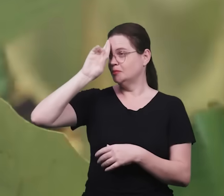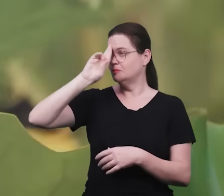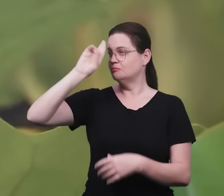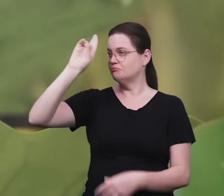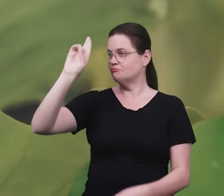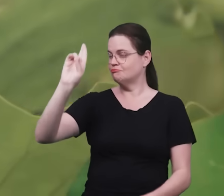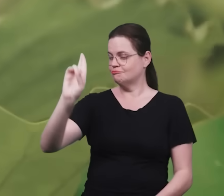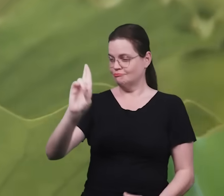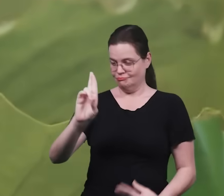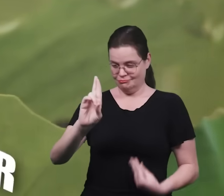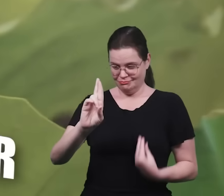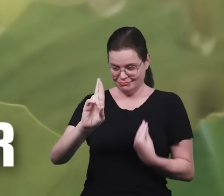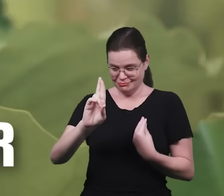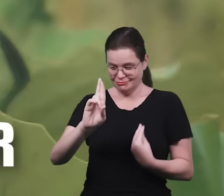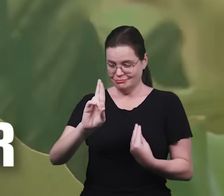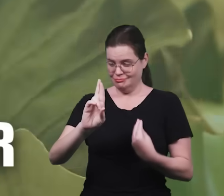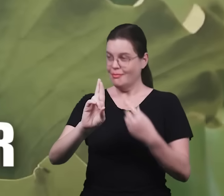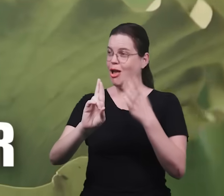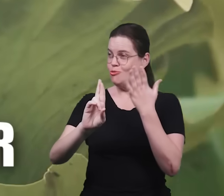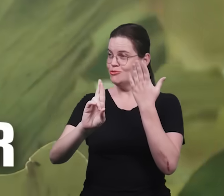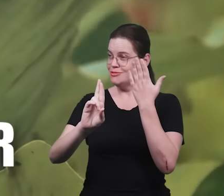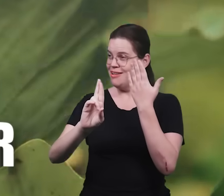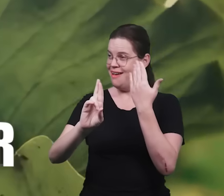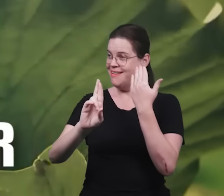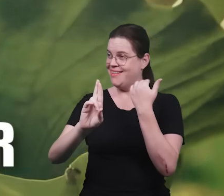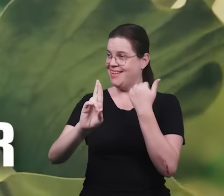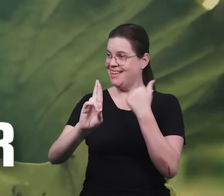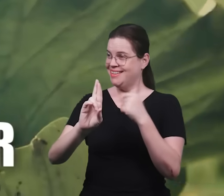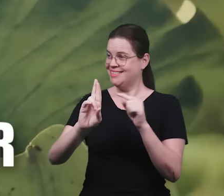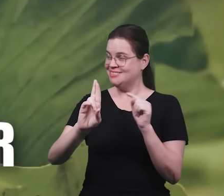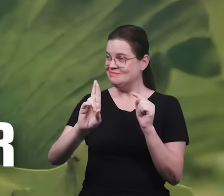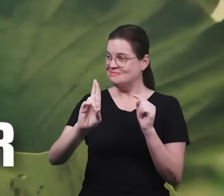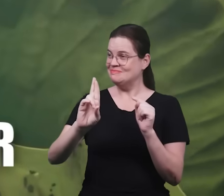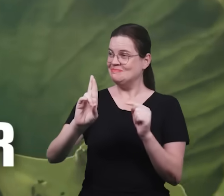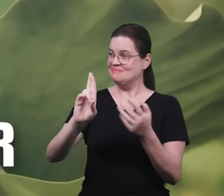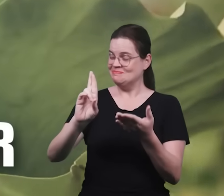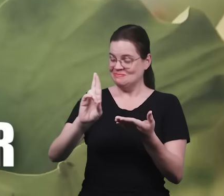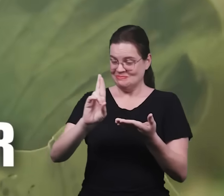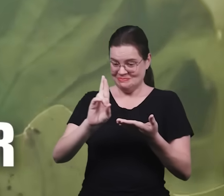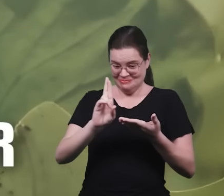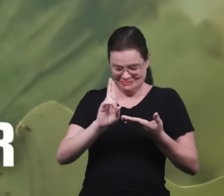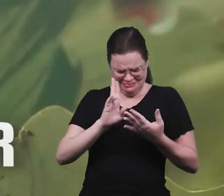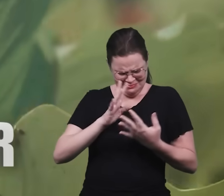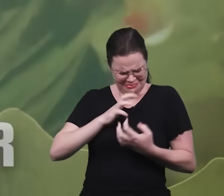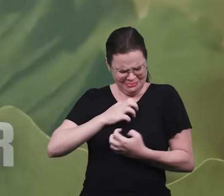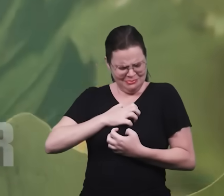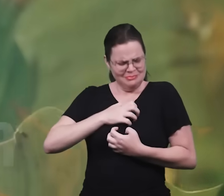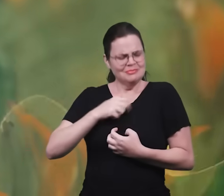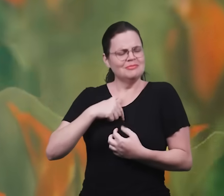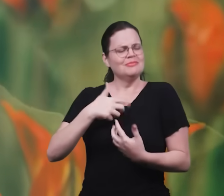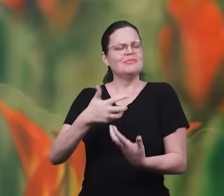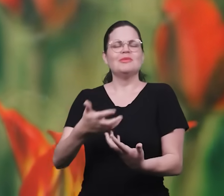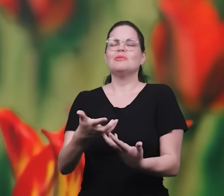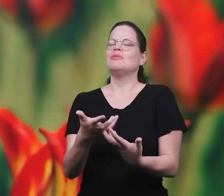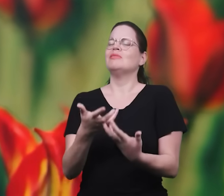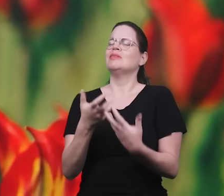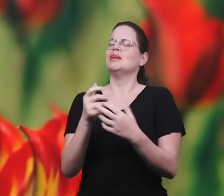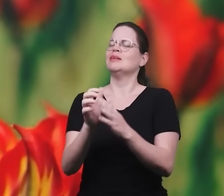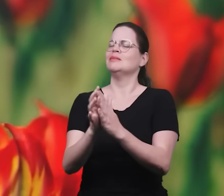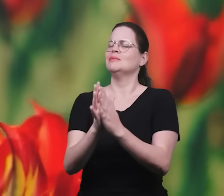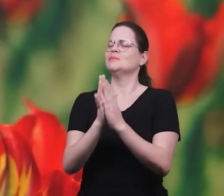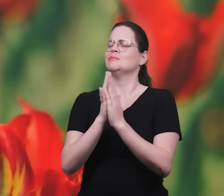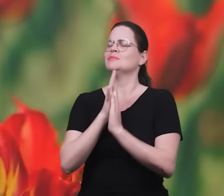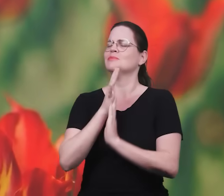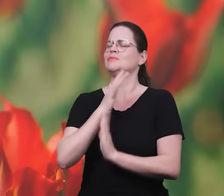Sei que estás aqui, e isto quero eu sentir.